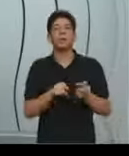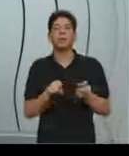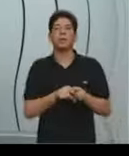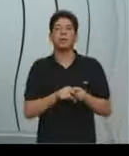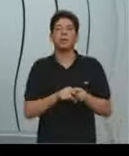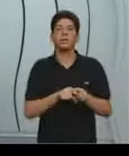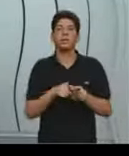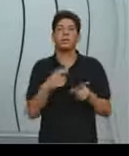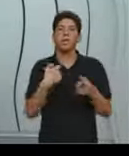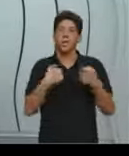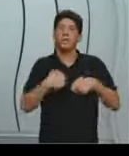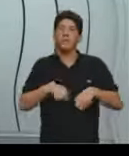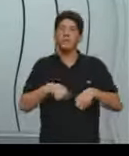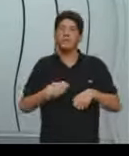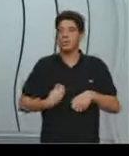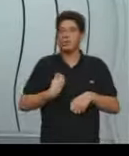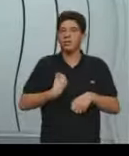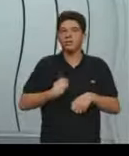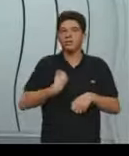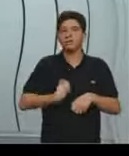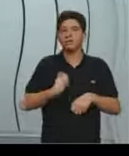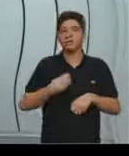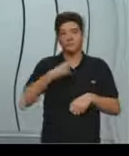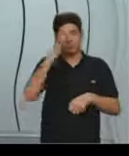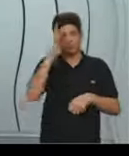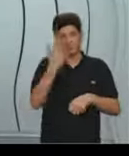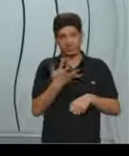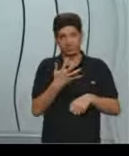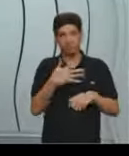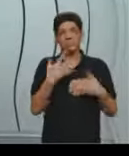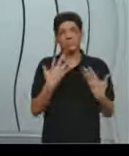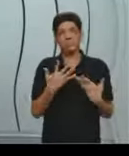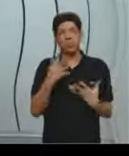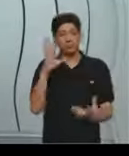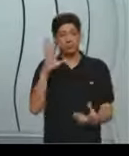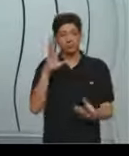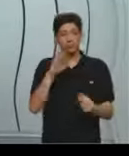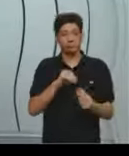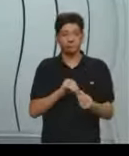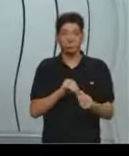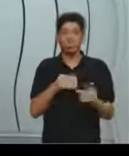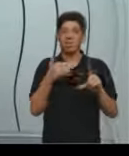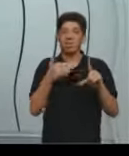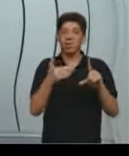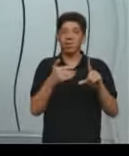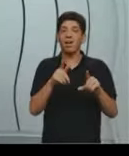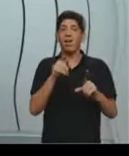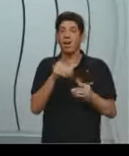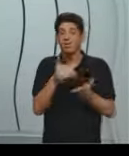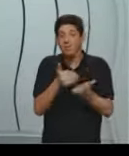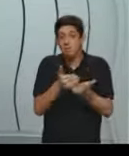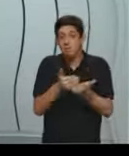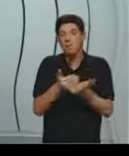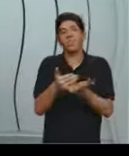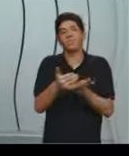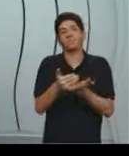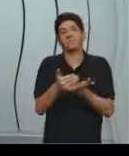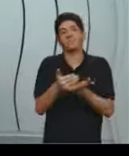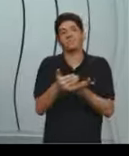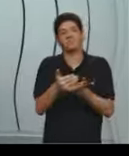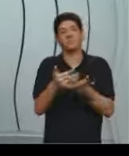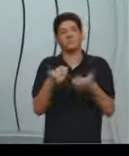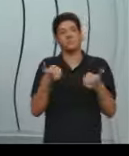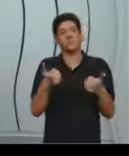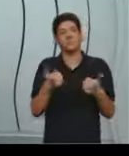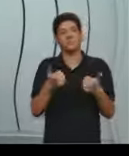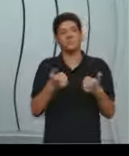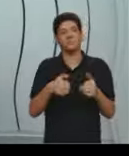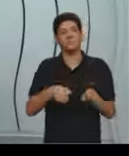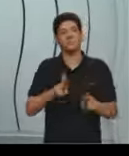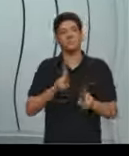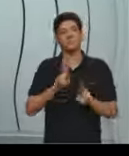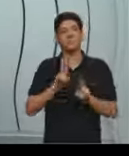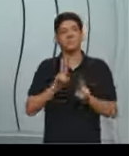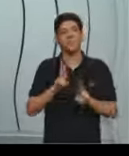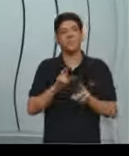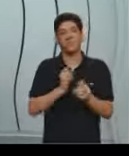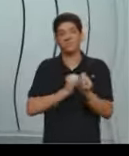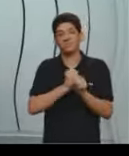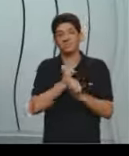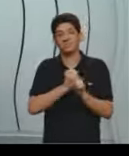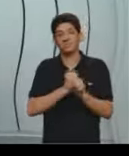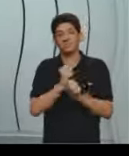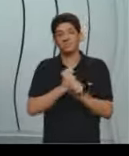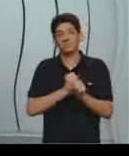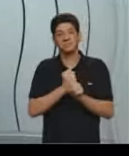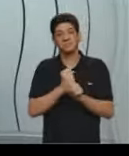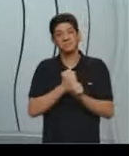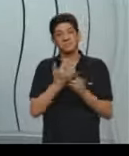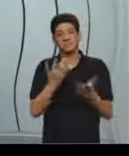também faço parte da solução que eu acho a ideia dessa aula seria Isso é uma introdutória e enfim espero que nesse ano